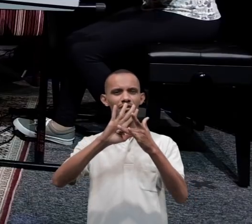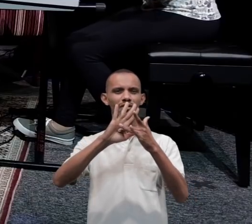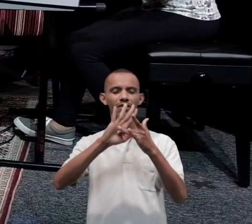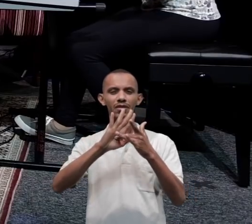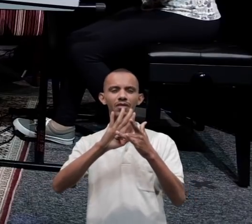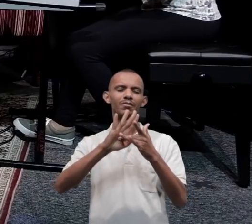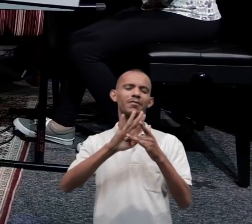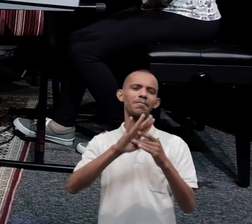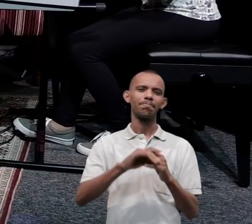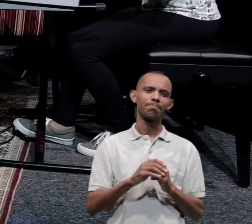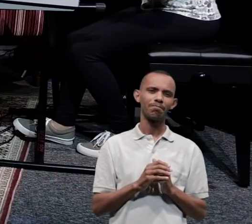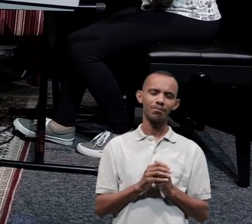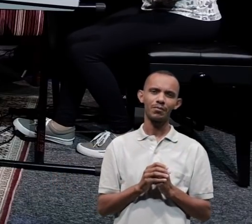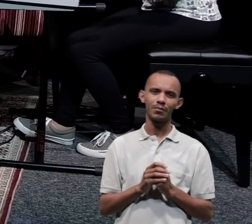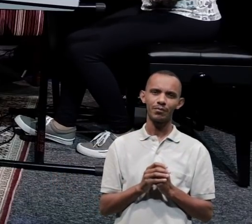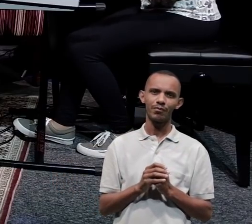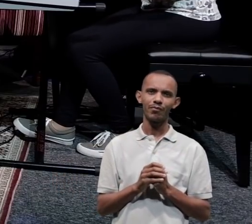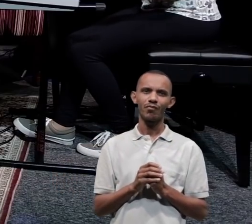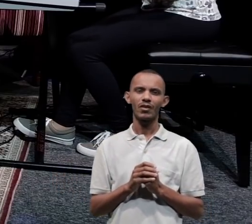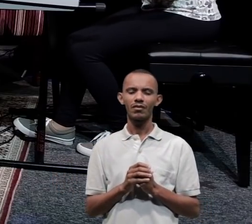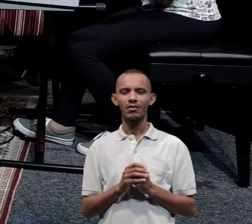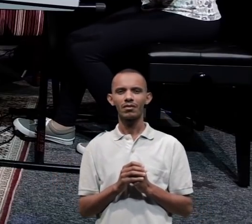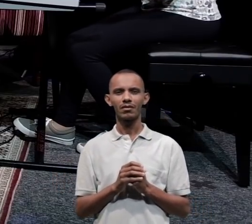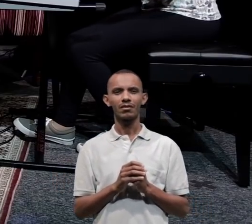Queremos passar aos teus pés, Senhor.